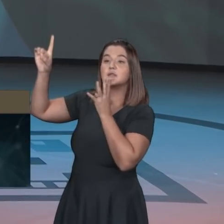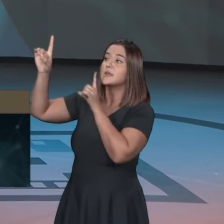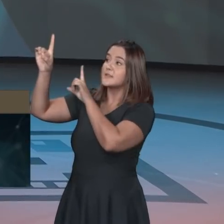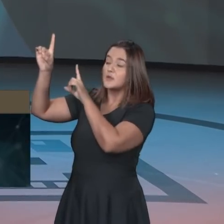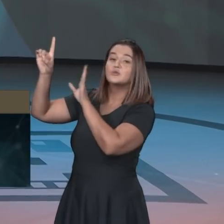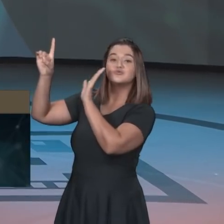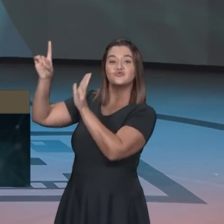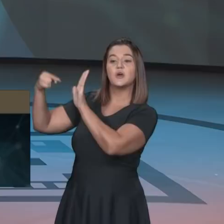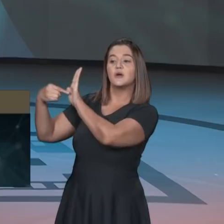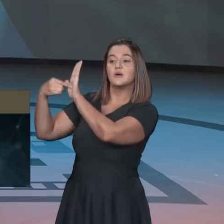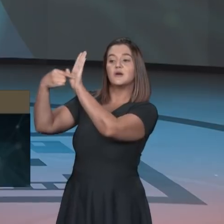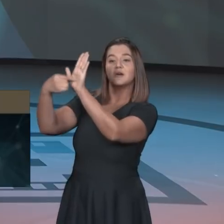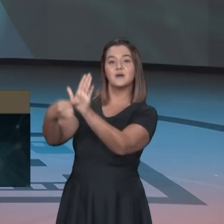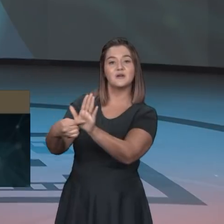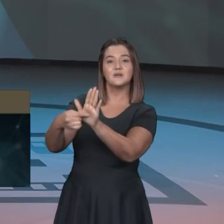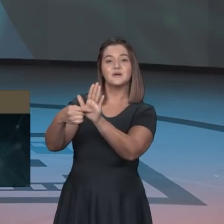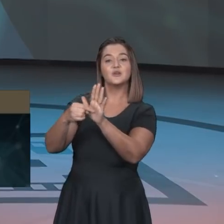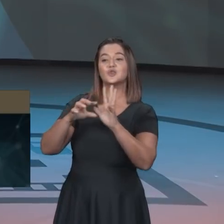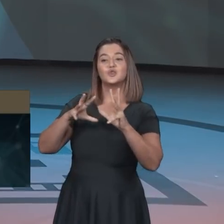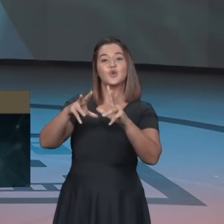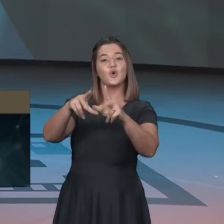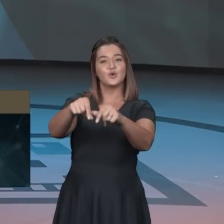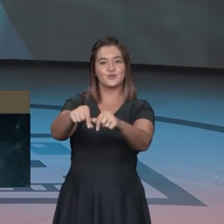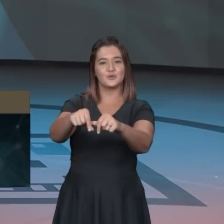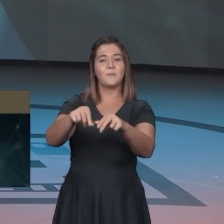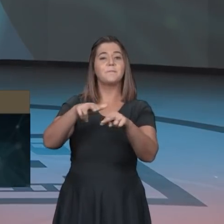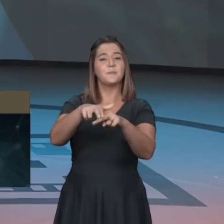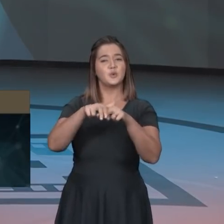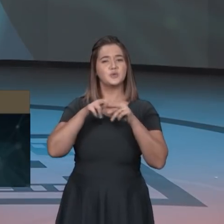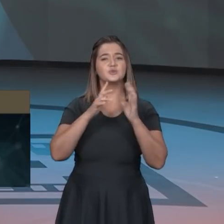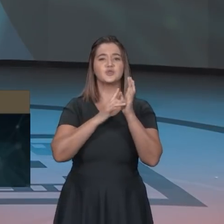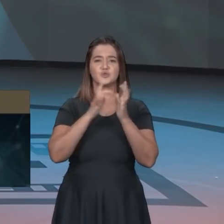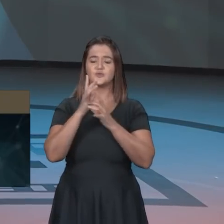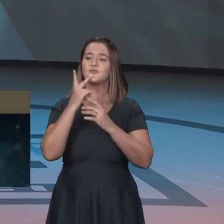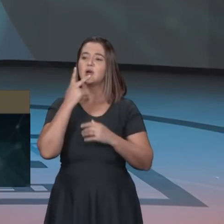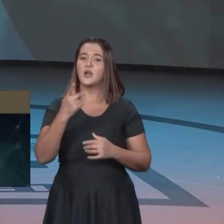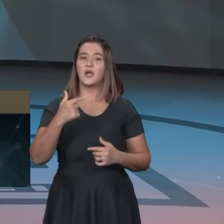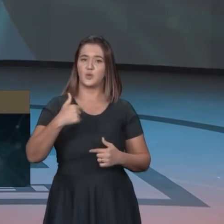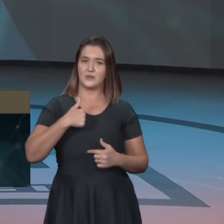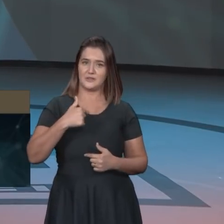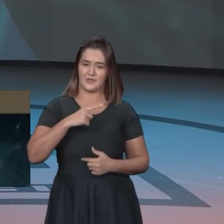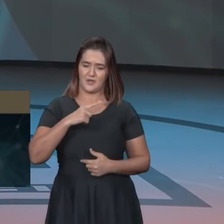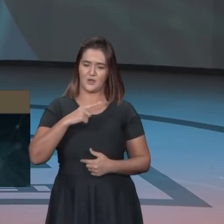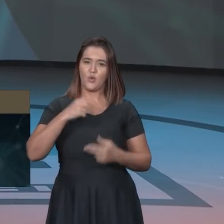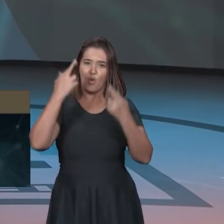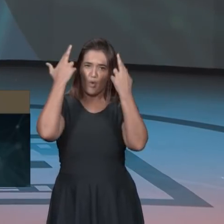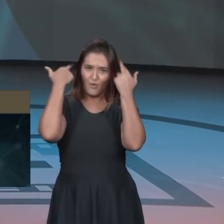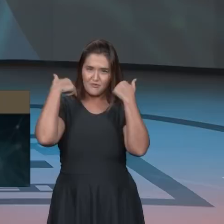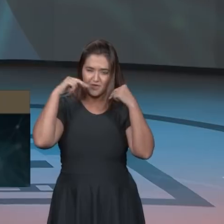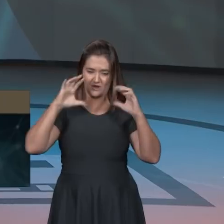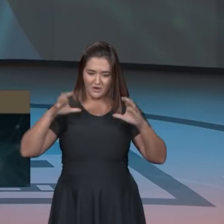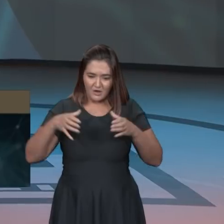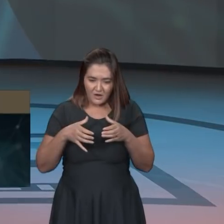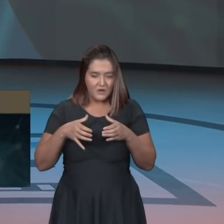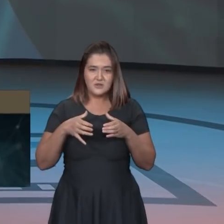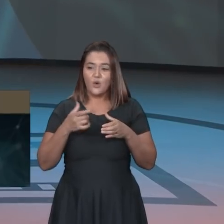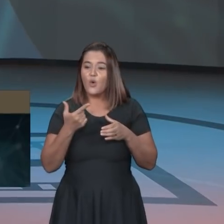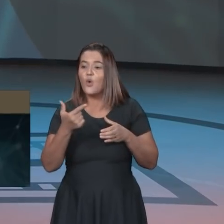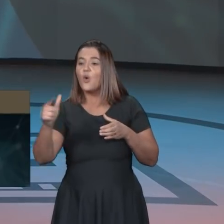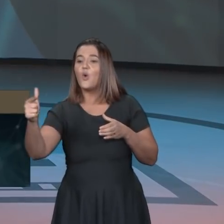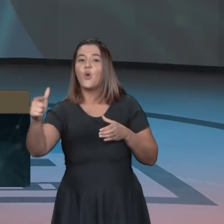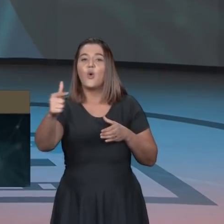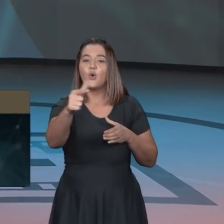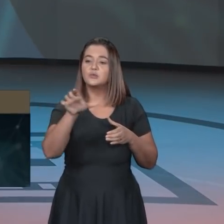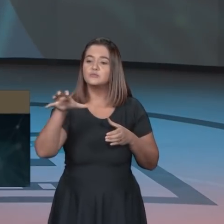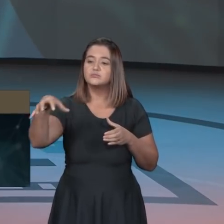outro episódio, também havia dito: eu tenho ovelhas que não são desse aprisco. A mim convém conduzi-las, e um dia haverá